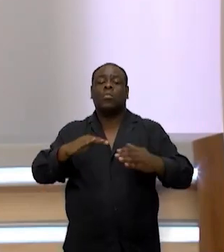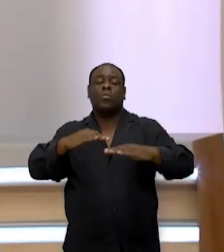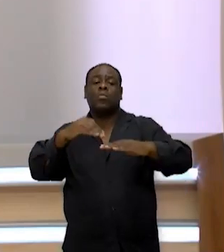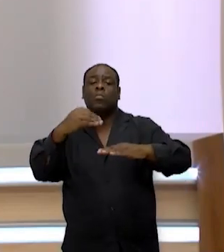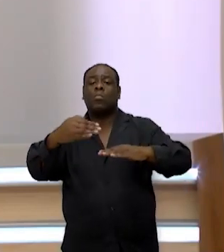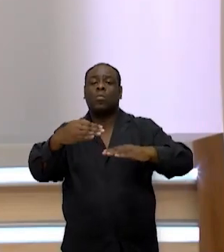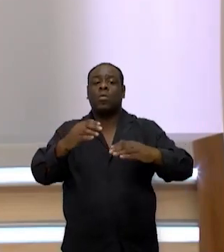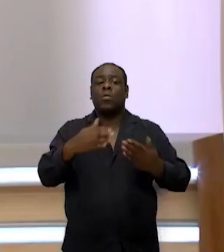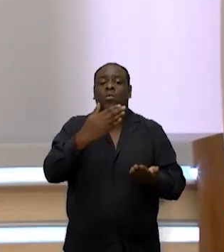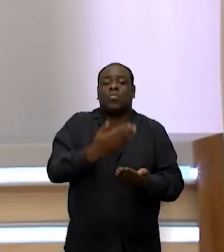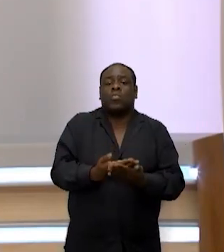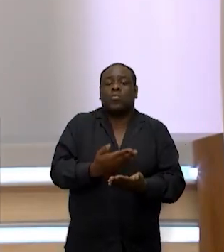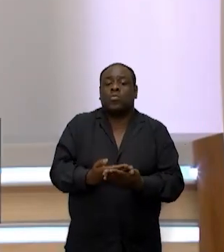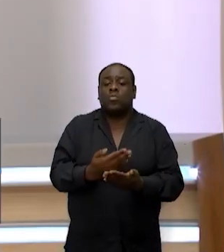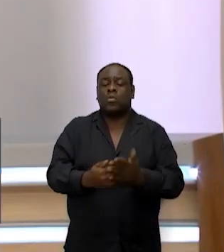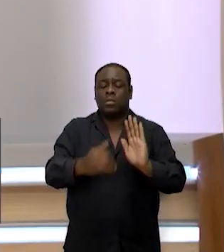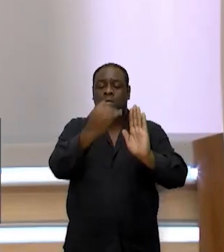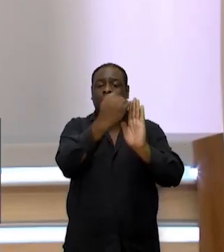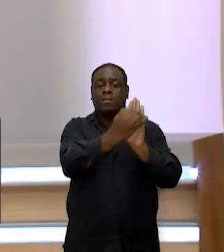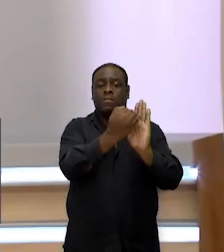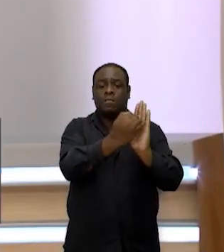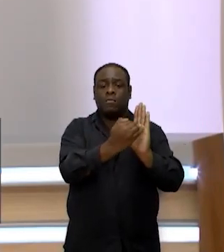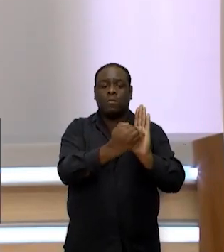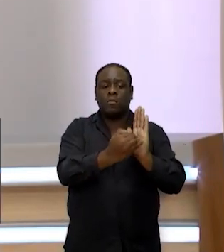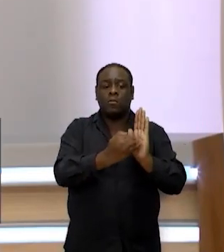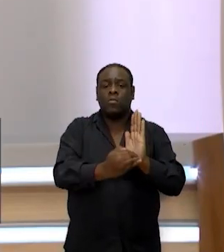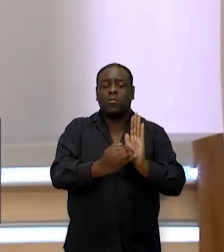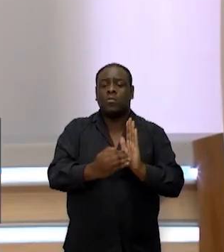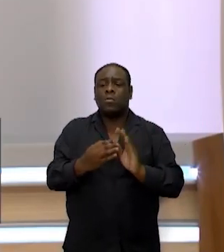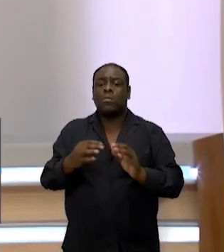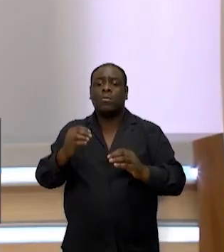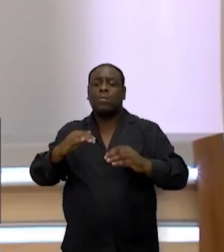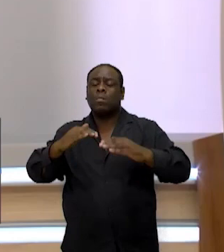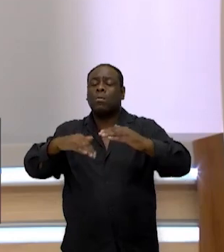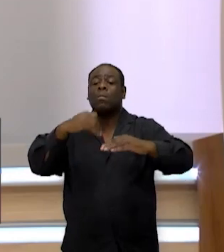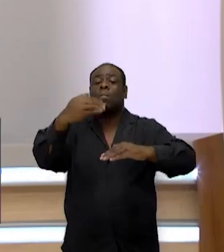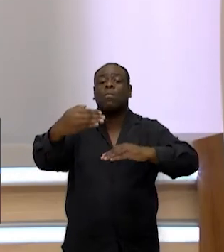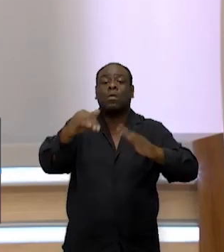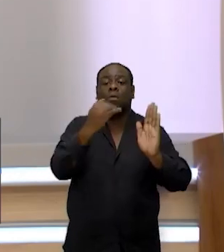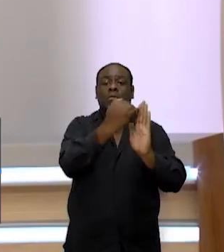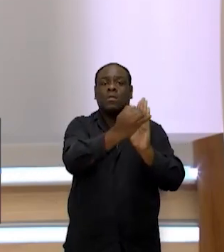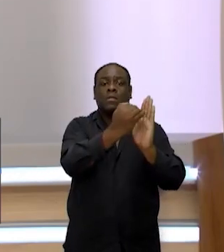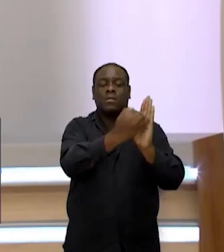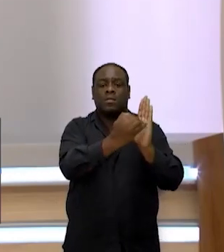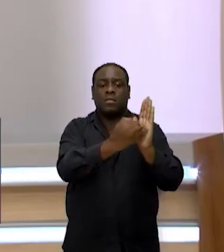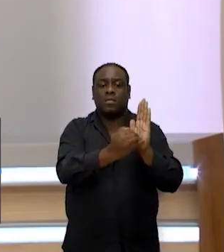estudo? É o texto, né? Qual texto? Um texto que é